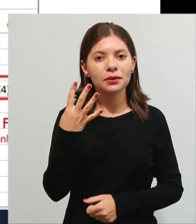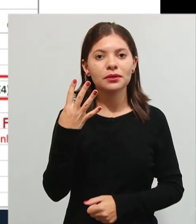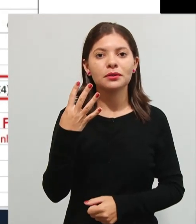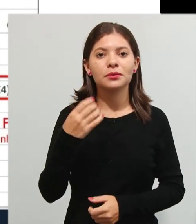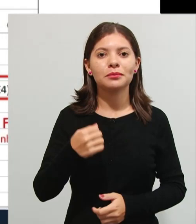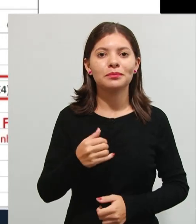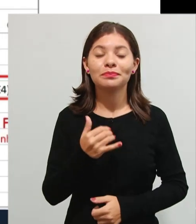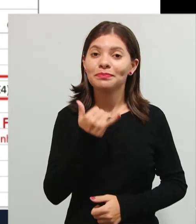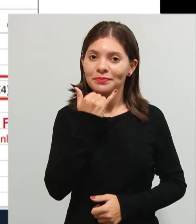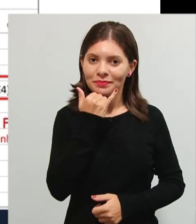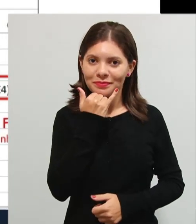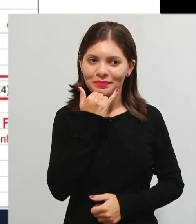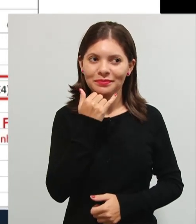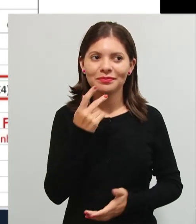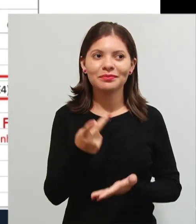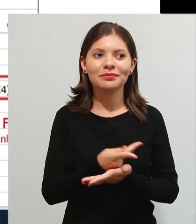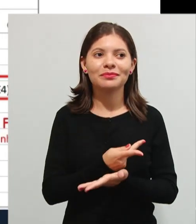B5,